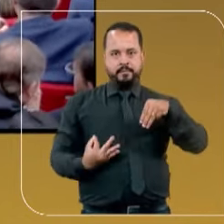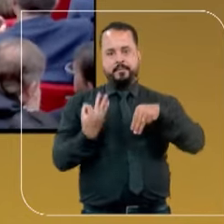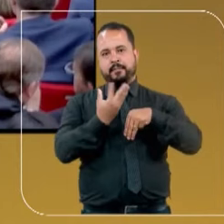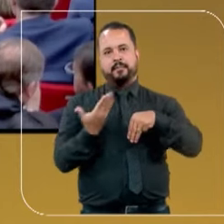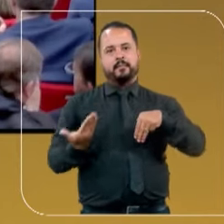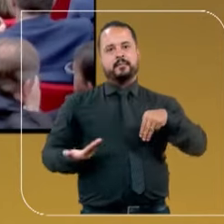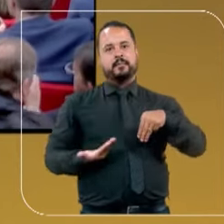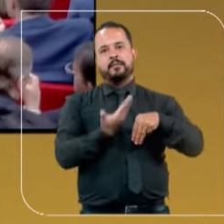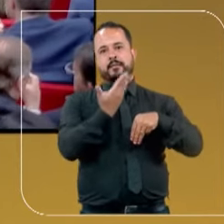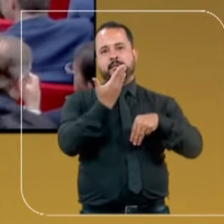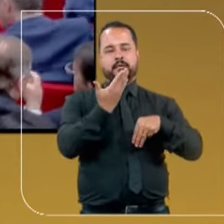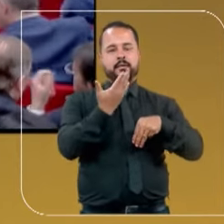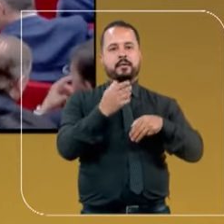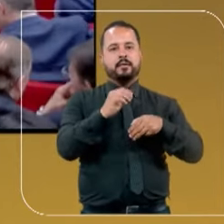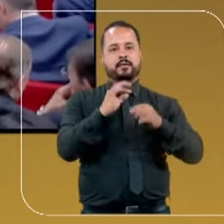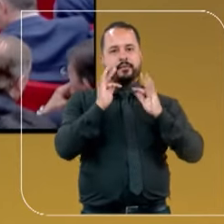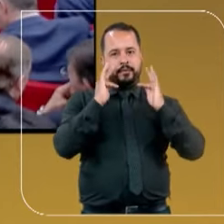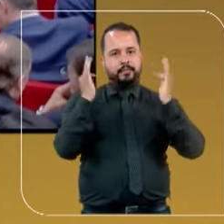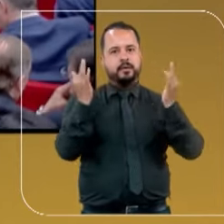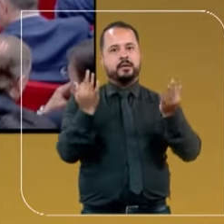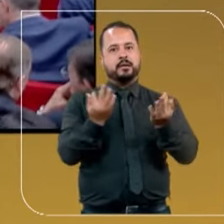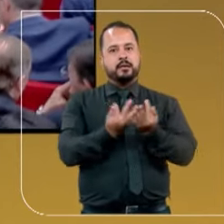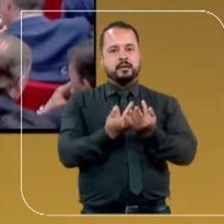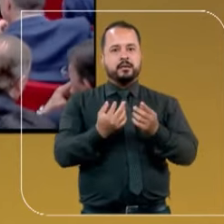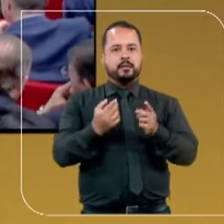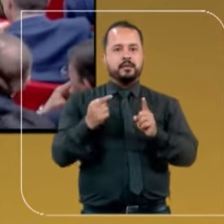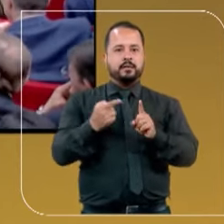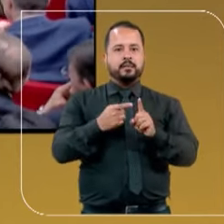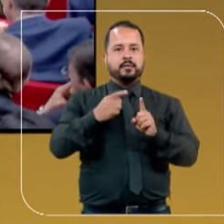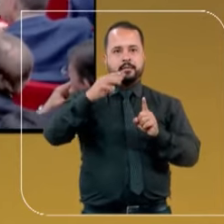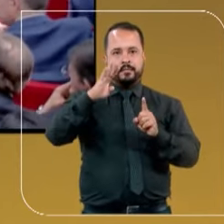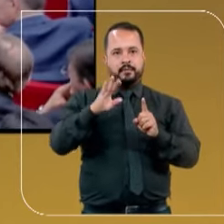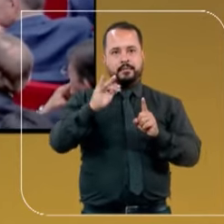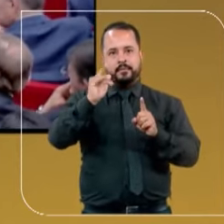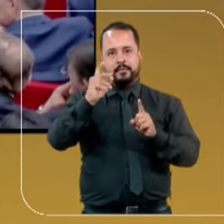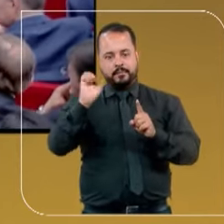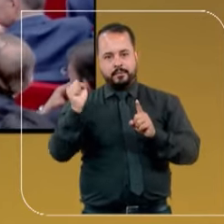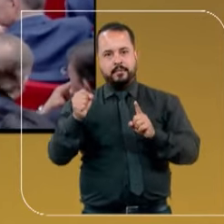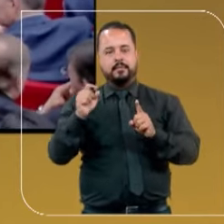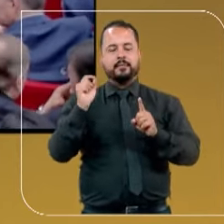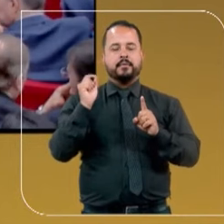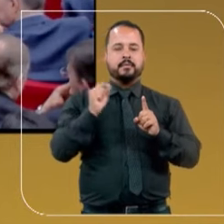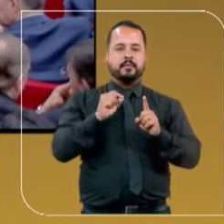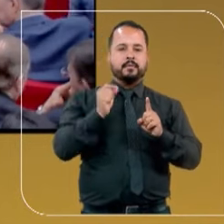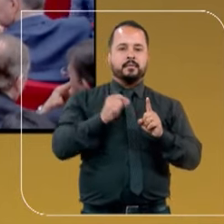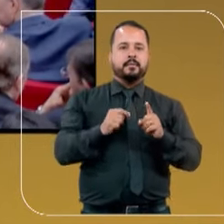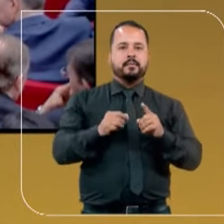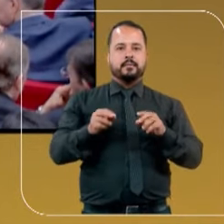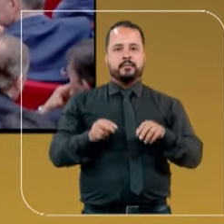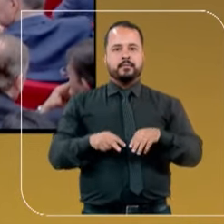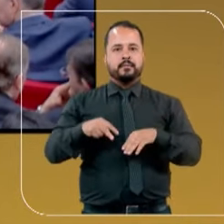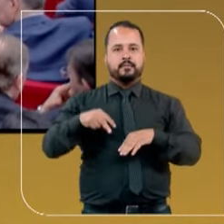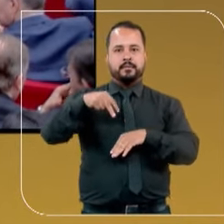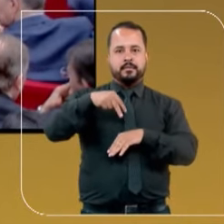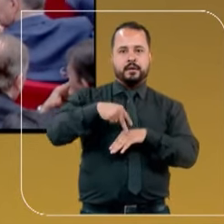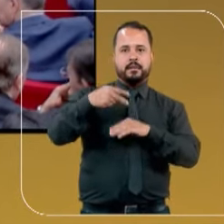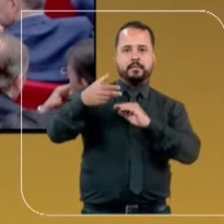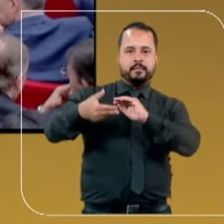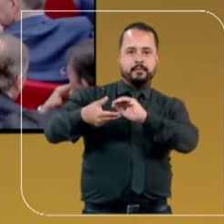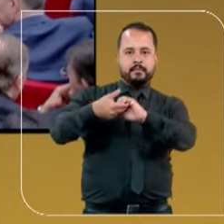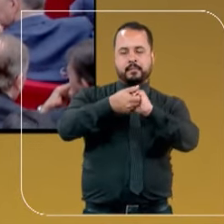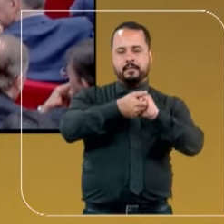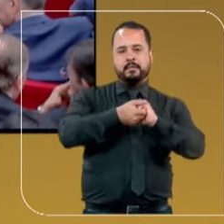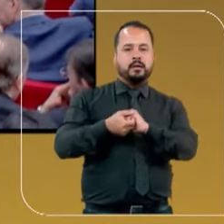desta corte e os familiares do senhor ministro Benedito Gonçalves se posicionem para o início dos cumprimentos